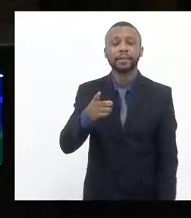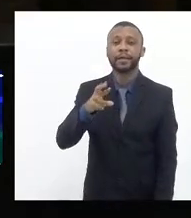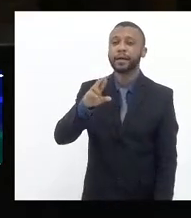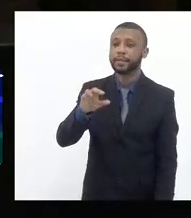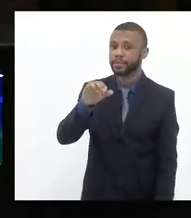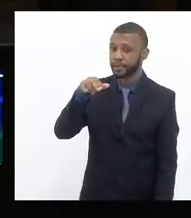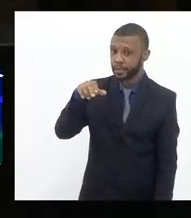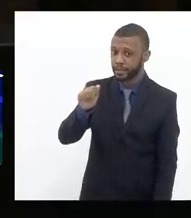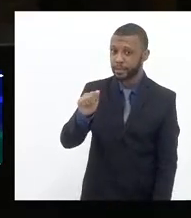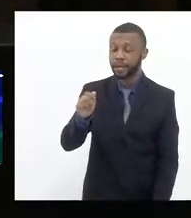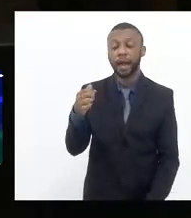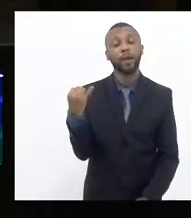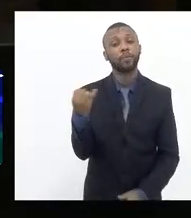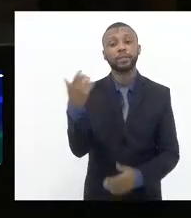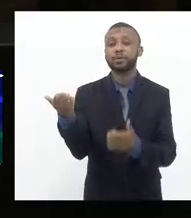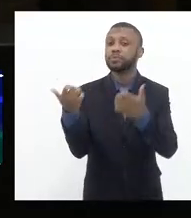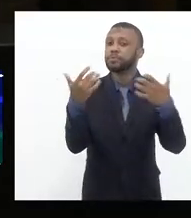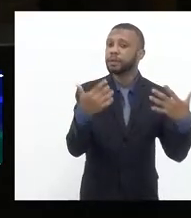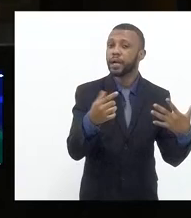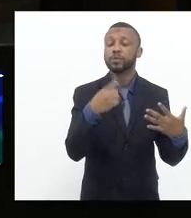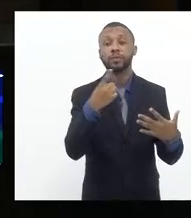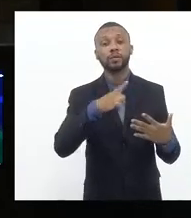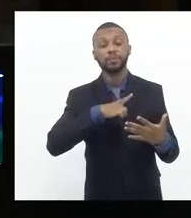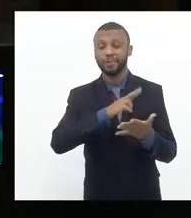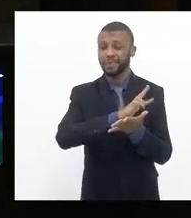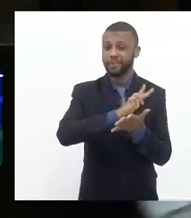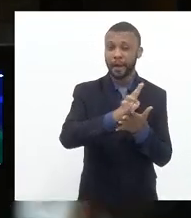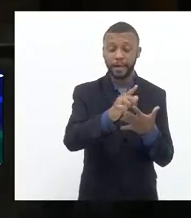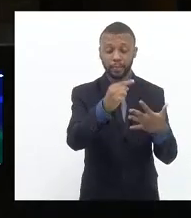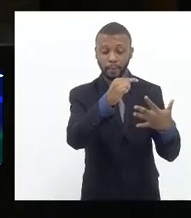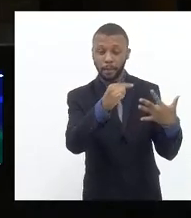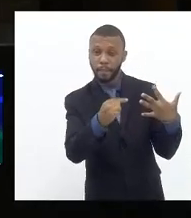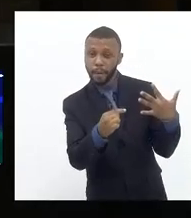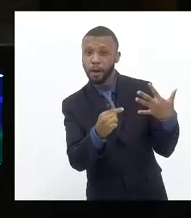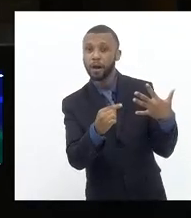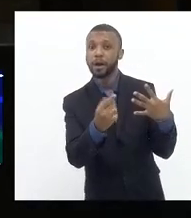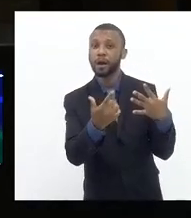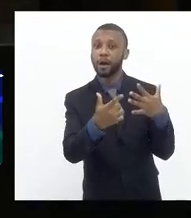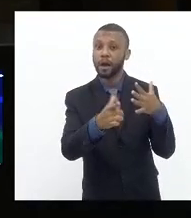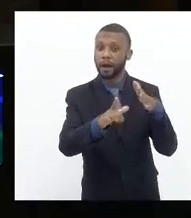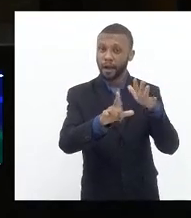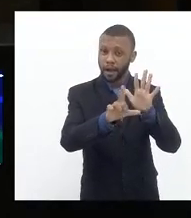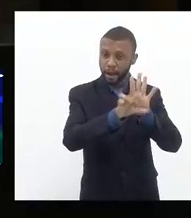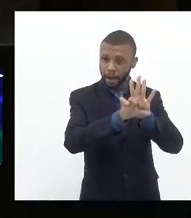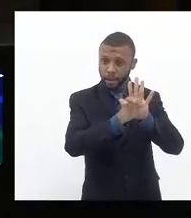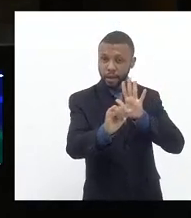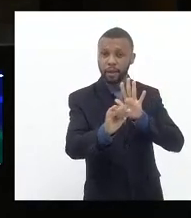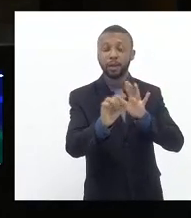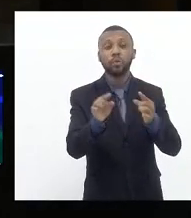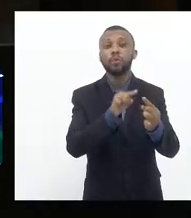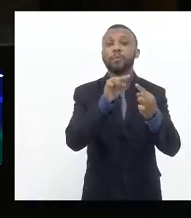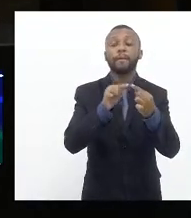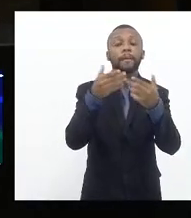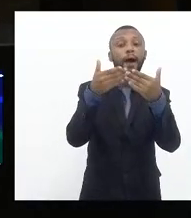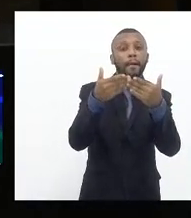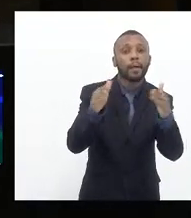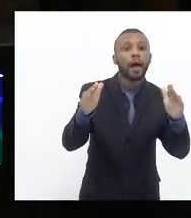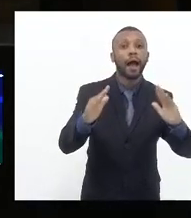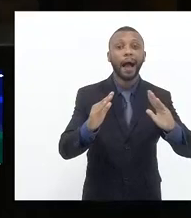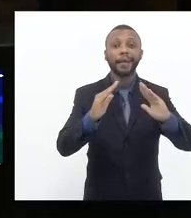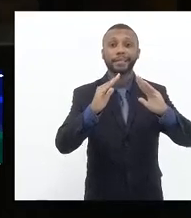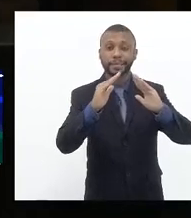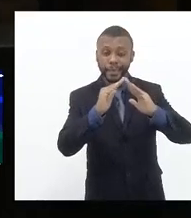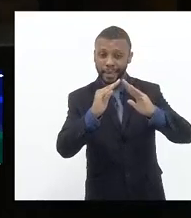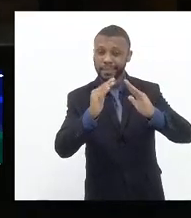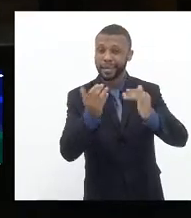fizemos aí uma série de indicações legislativas para a reabertura das casas de juventude em